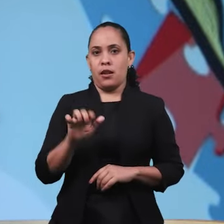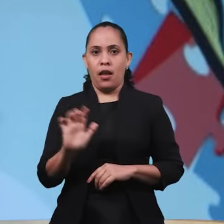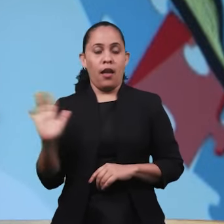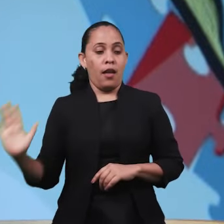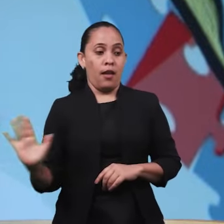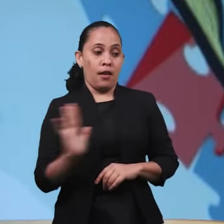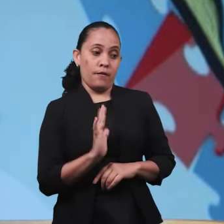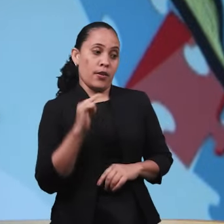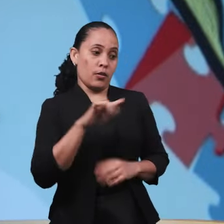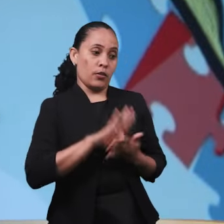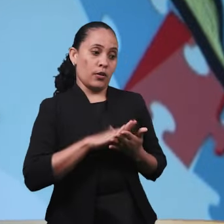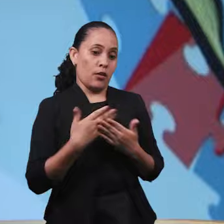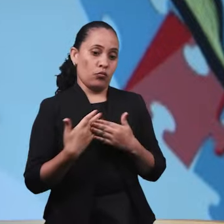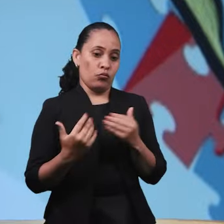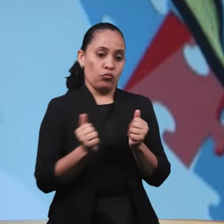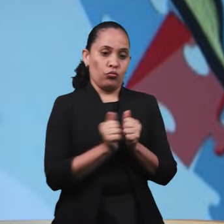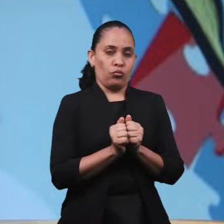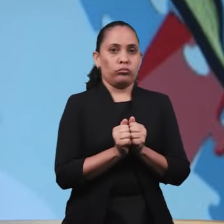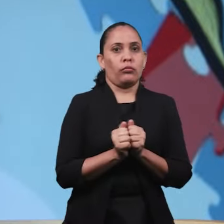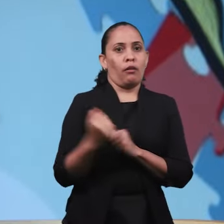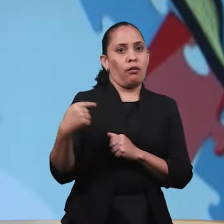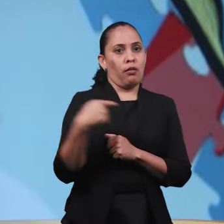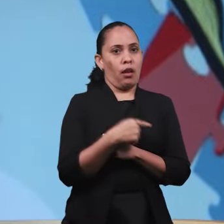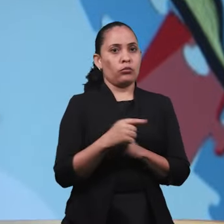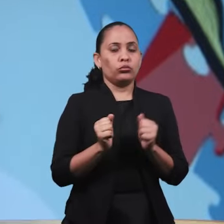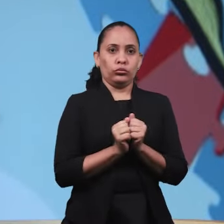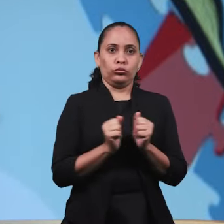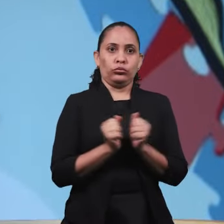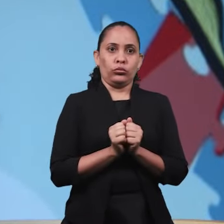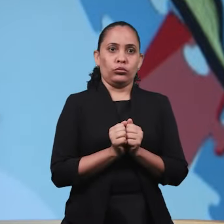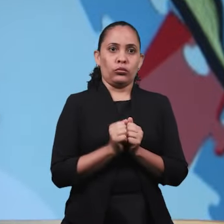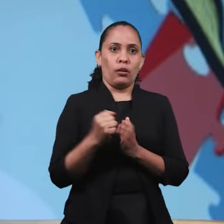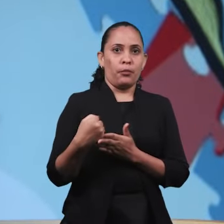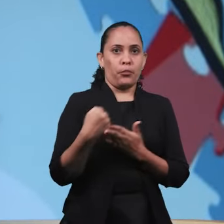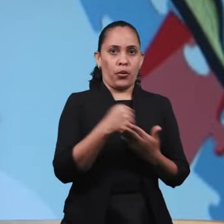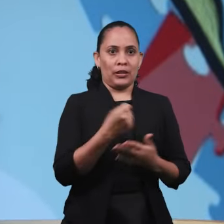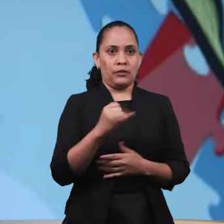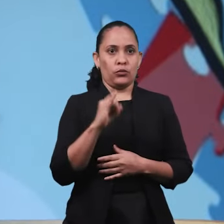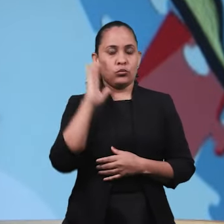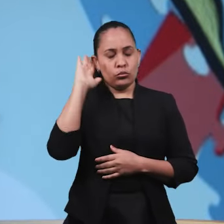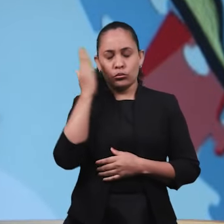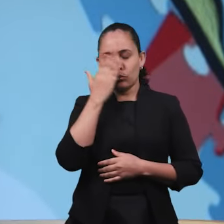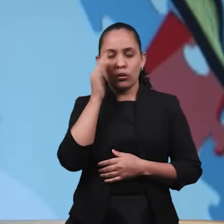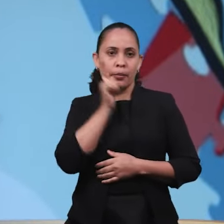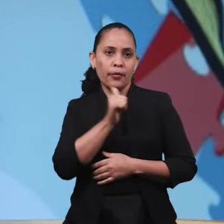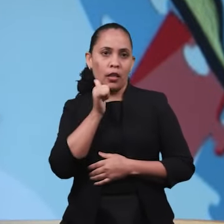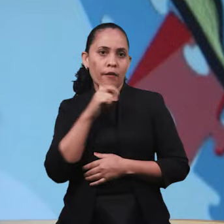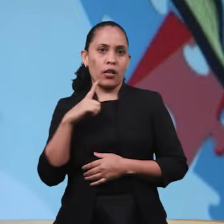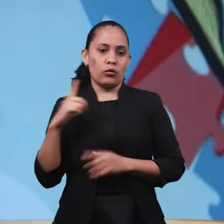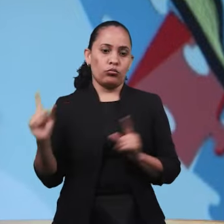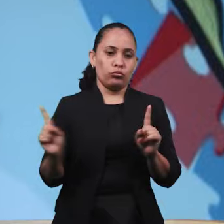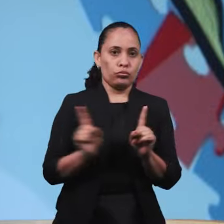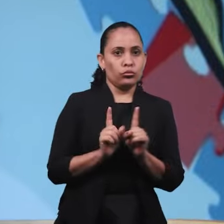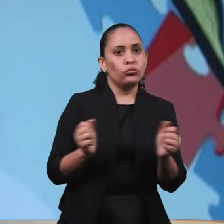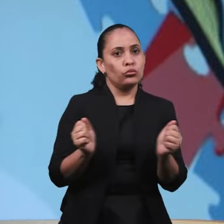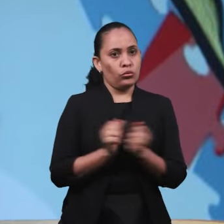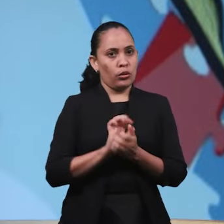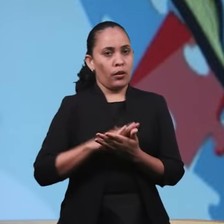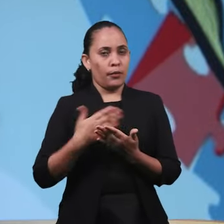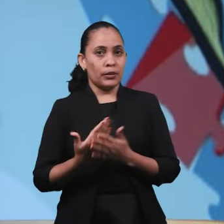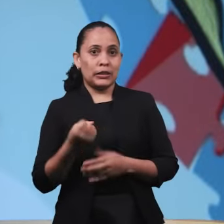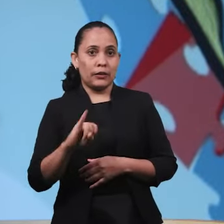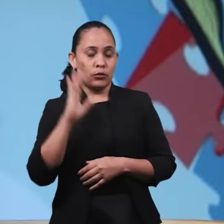um intérprete que vai ficar no mesmo quarto que o surdo cego. Se for um surdo cego irmã, vai ter um intérprete feminino. Se